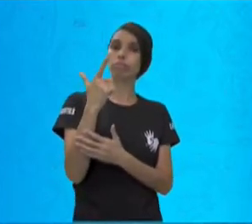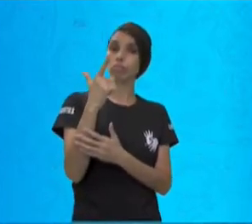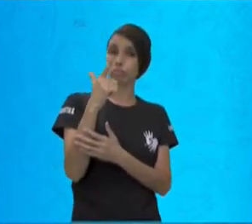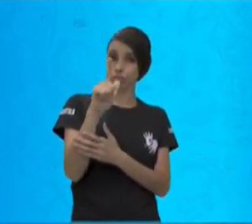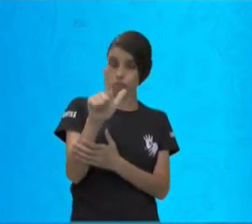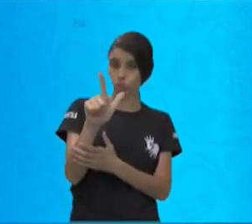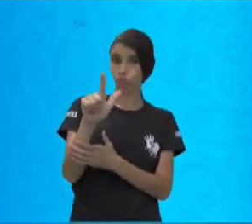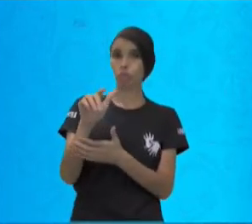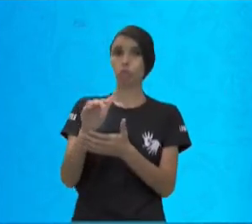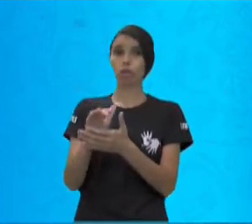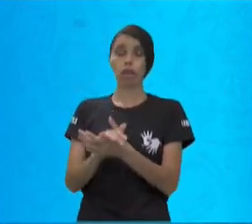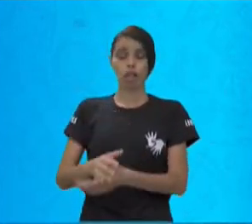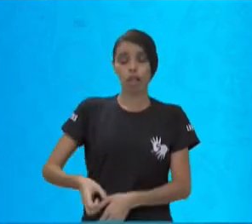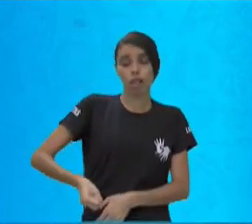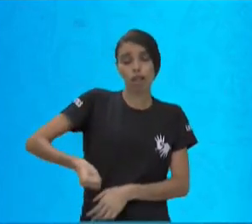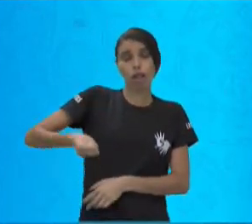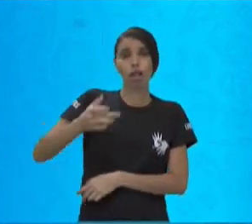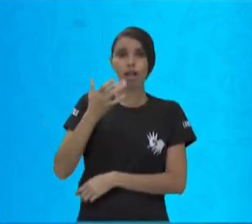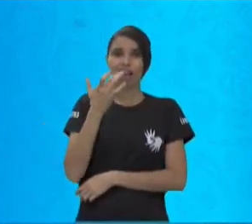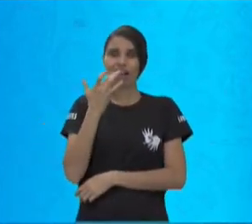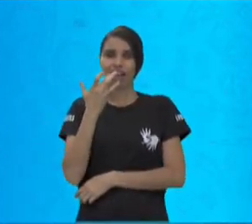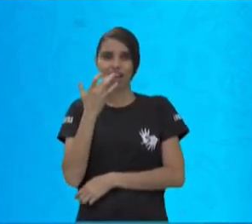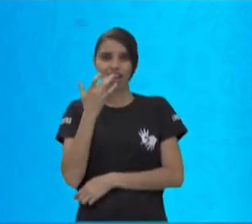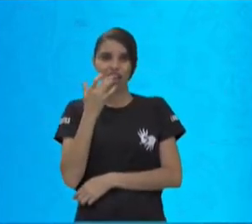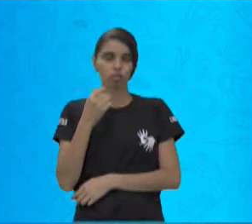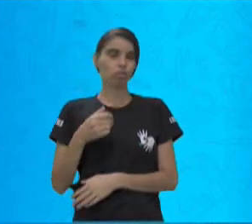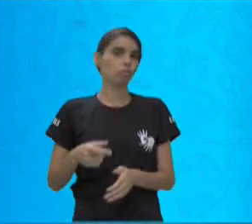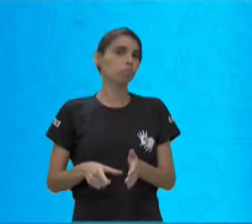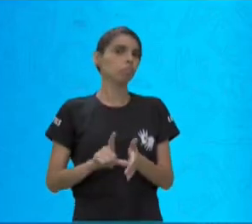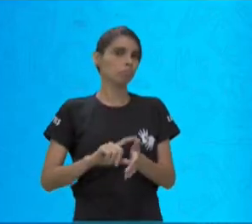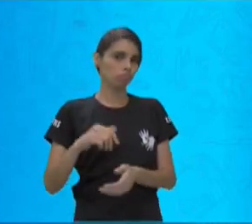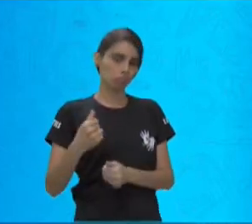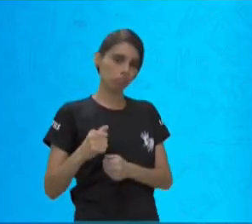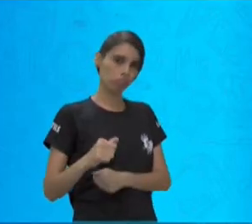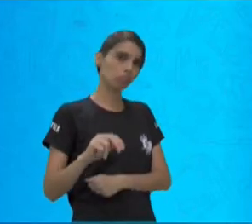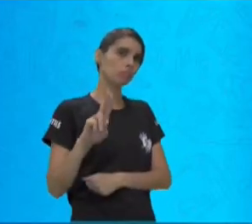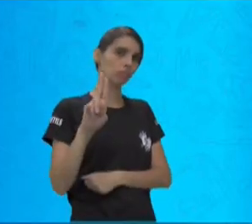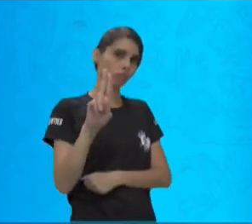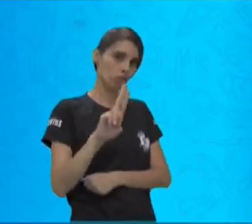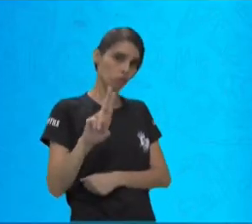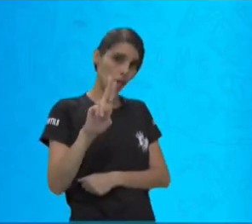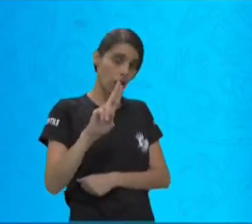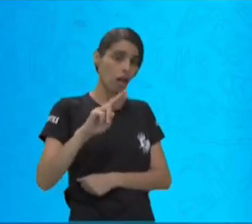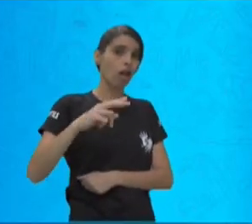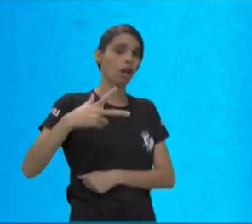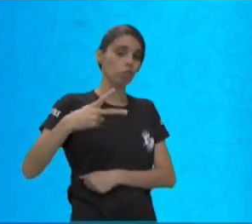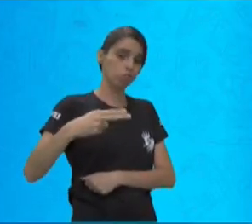parte da sacola plástica com a tesoura nós vamos retirar as alças da sacola